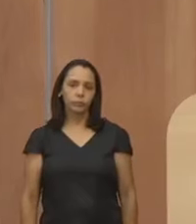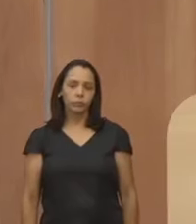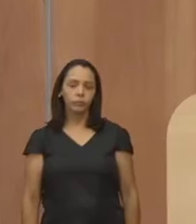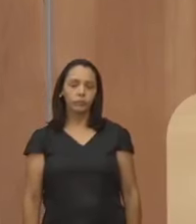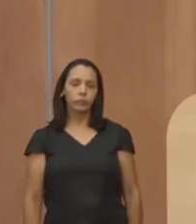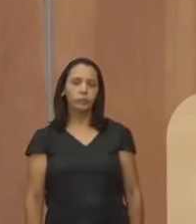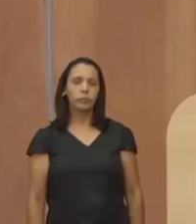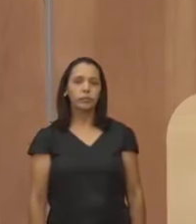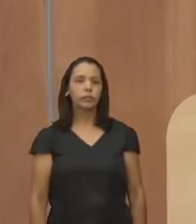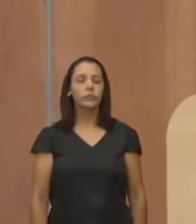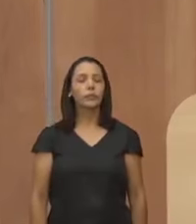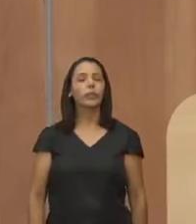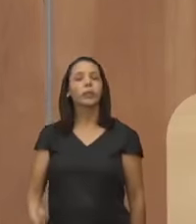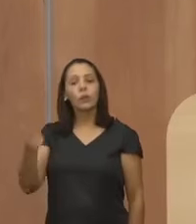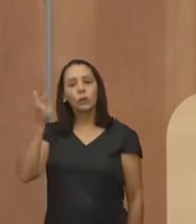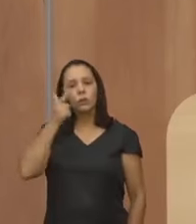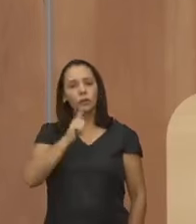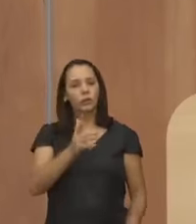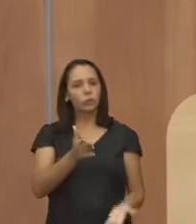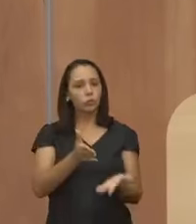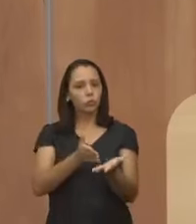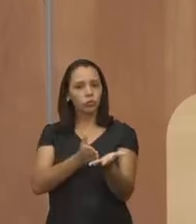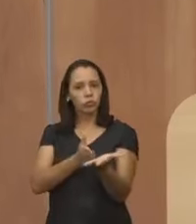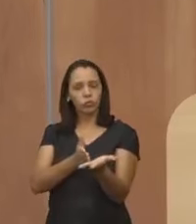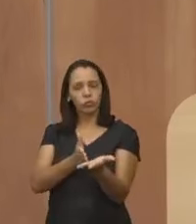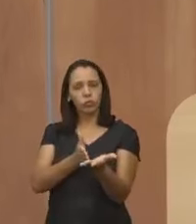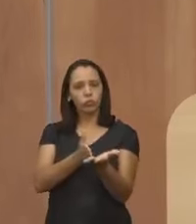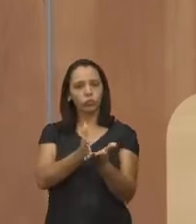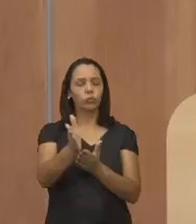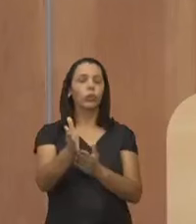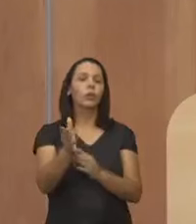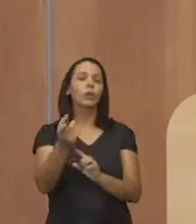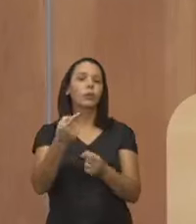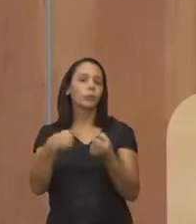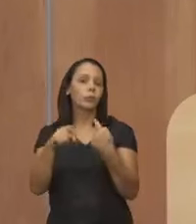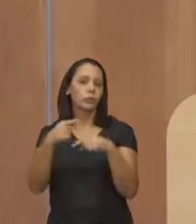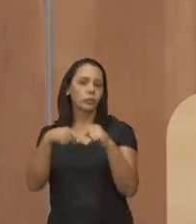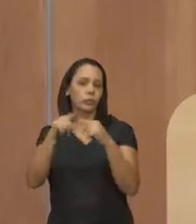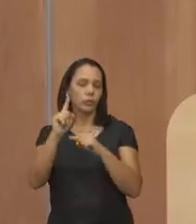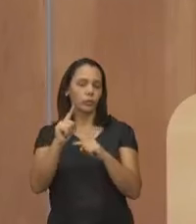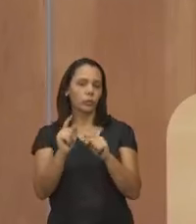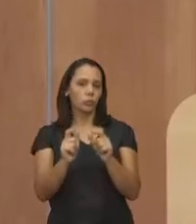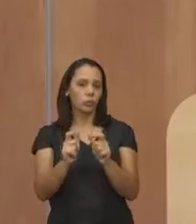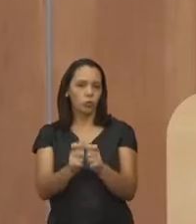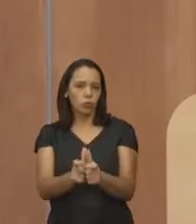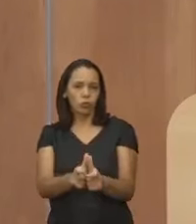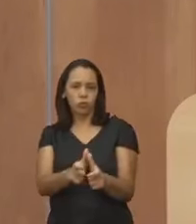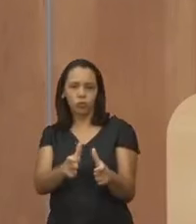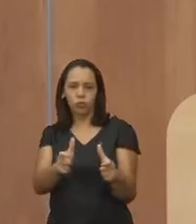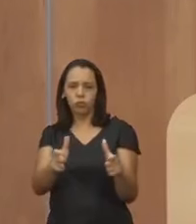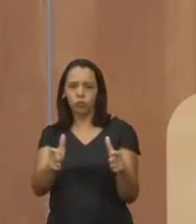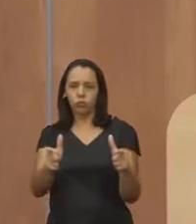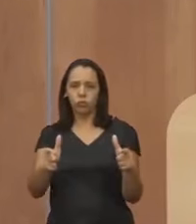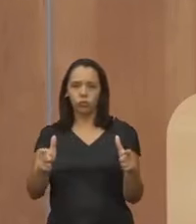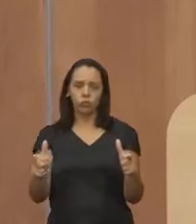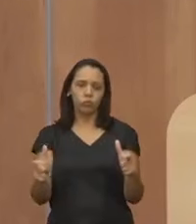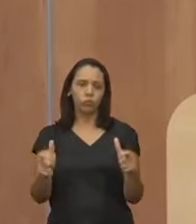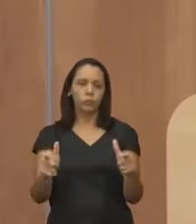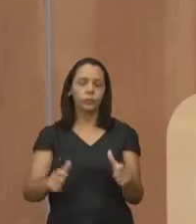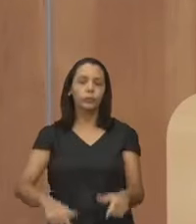caminhar rumo ao progresso e ao desenvolvimento daquela região.